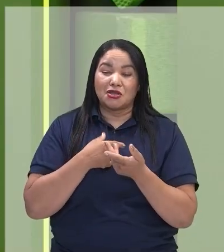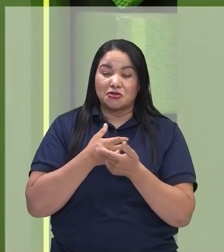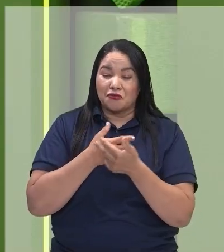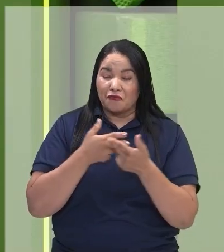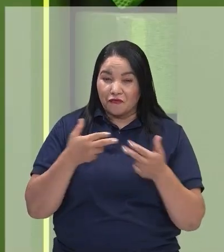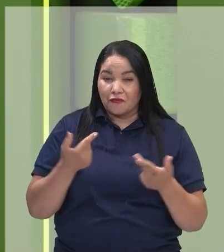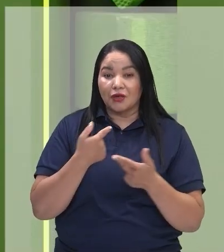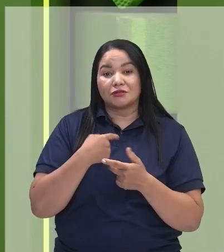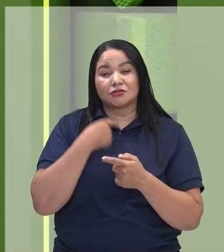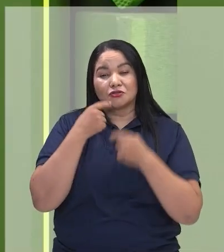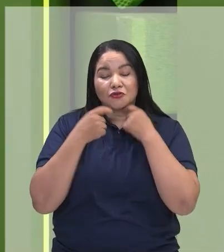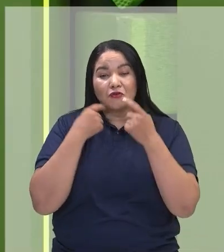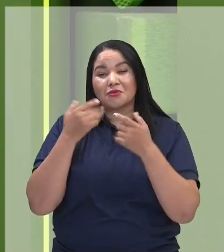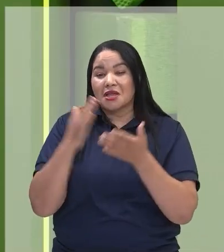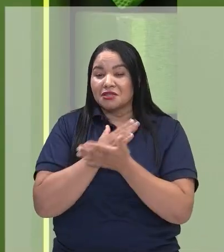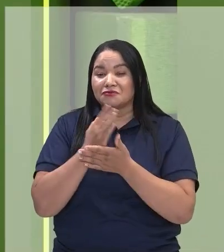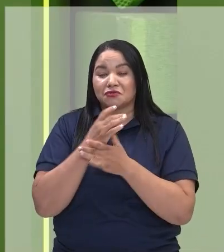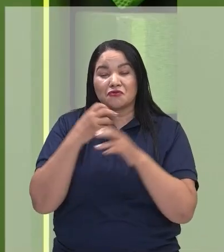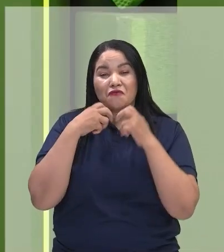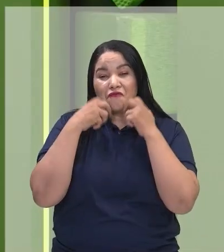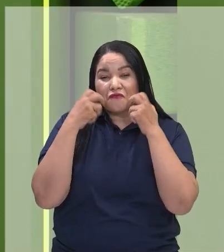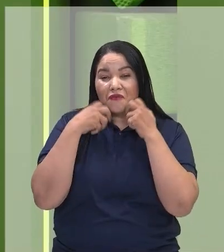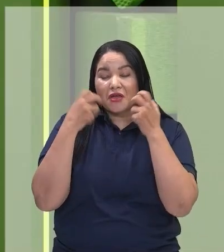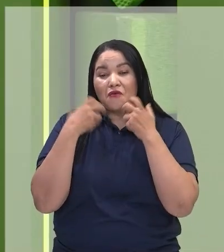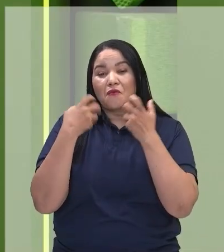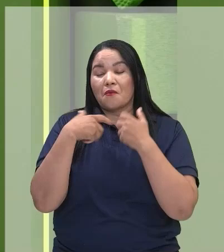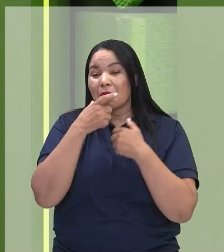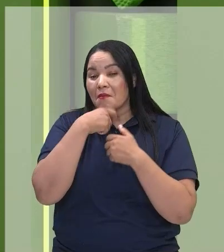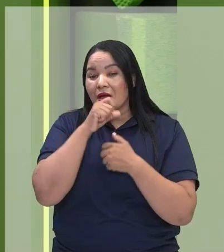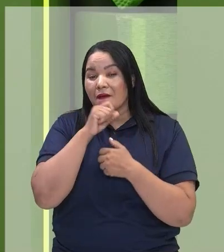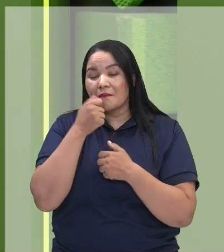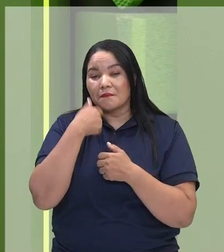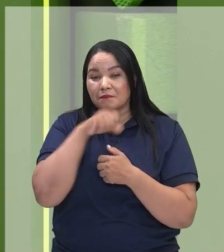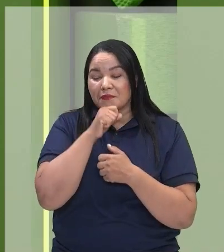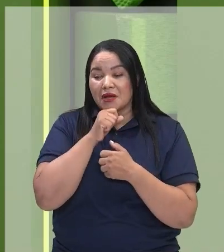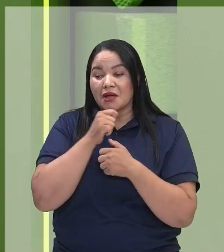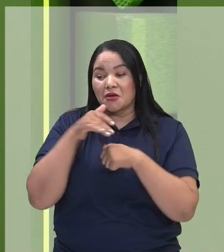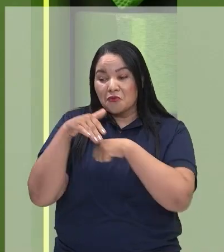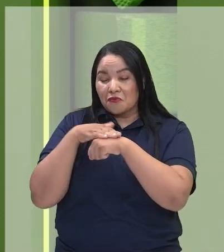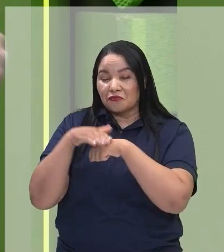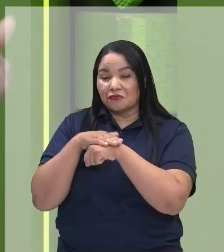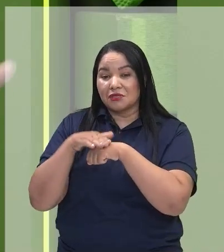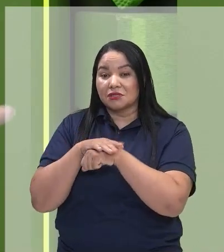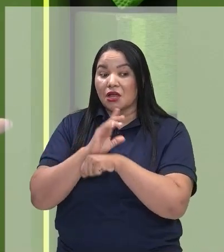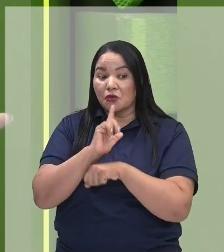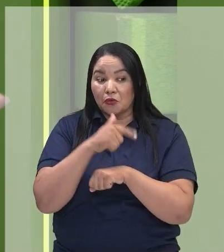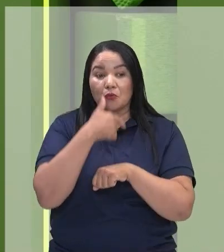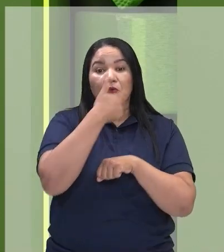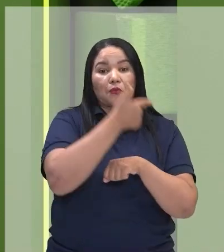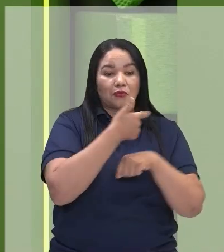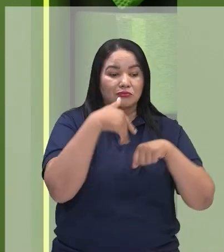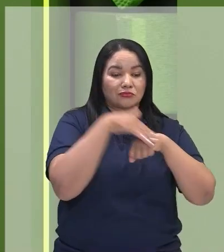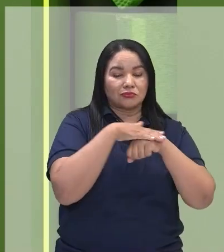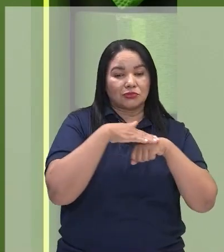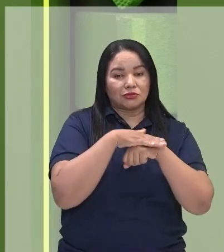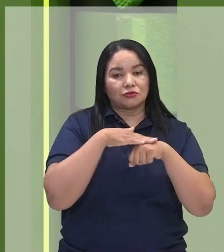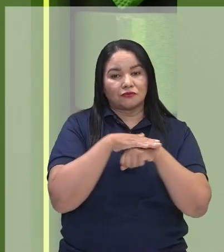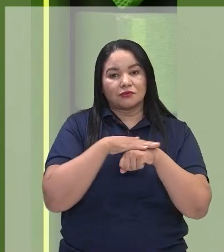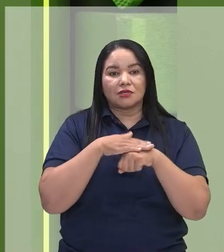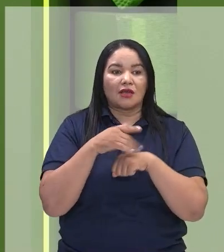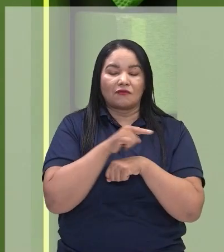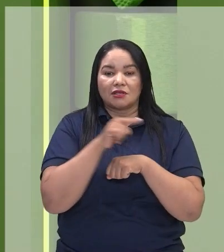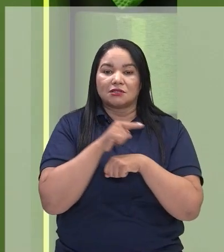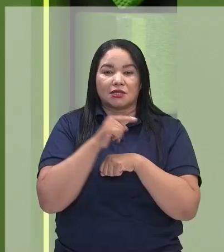adolescente fica com vergonha de compartilhar com os pais, né, ou com pessoas de confiança, e vai buscar outras pessoas que muitas vezes nem